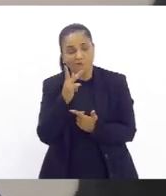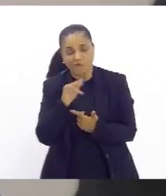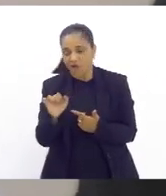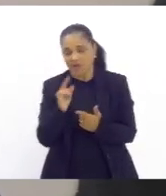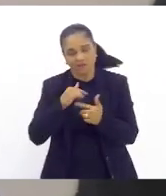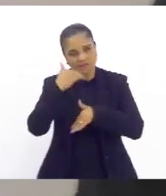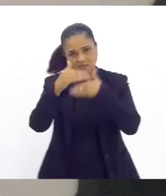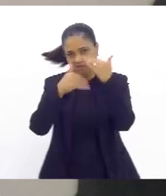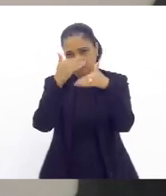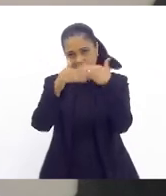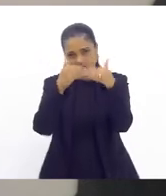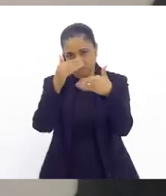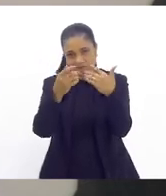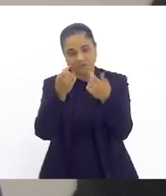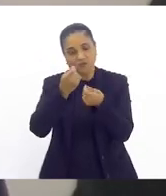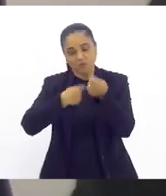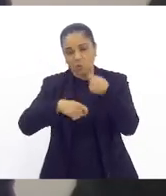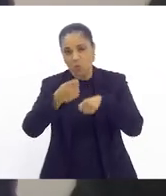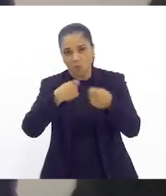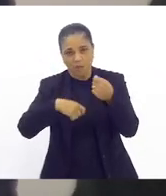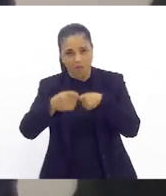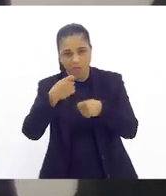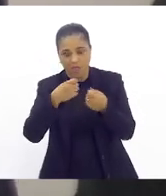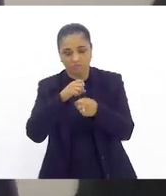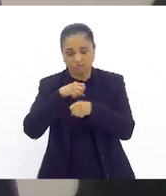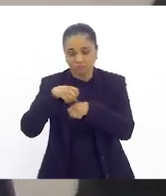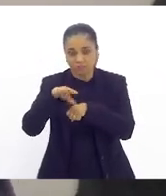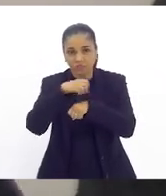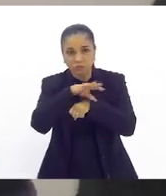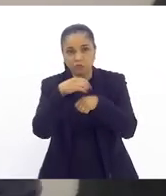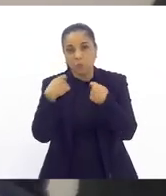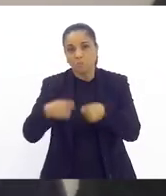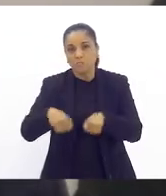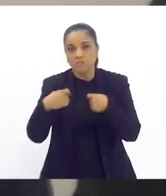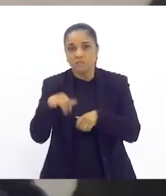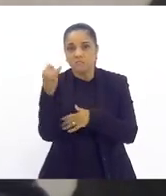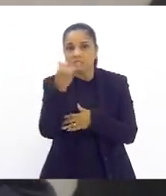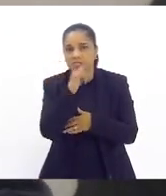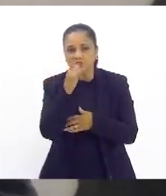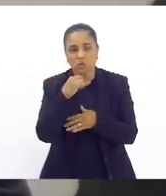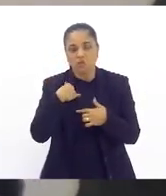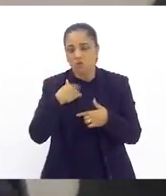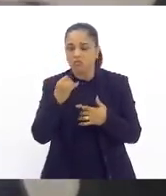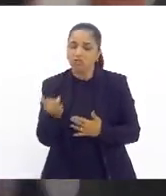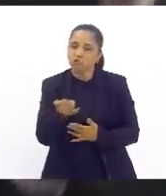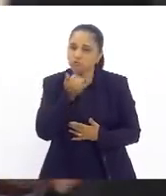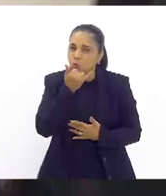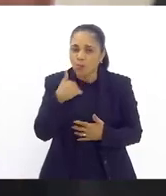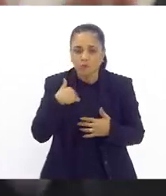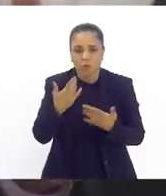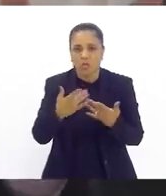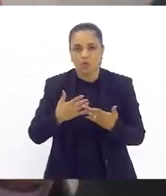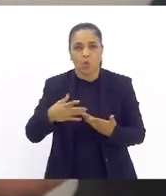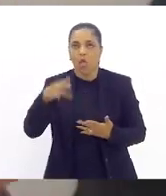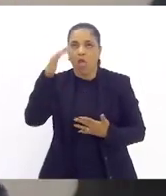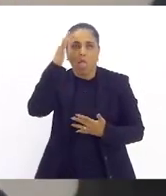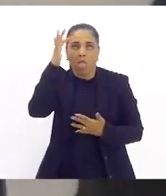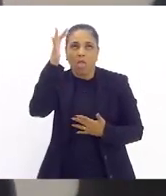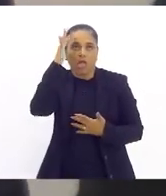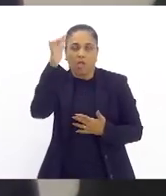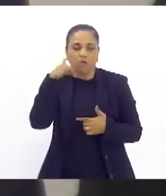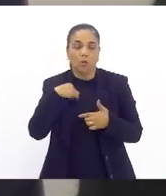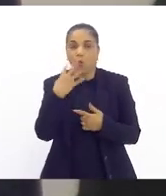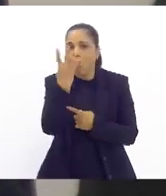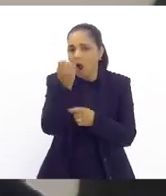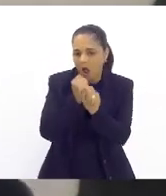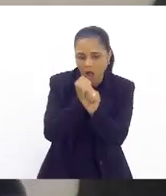do comércio da distribuição que nós precisamos do Rio de Janeiro desculpe isso aqui não é apologia isso é quem tá vivendo isso aqui quatro anos nós vivemos